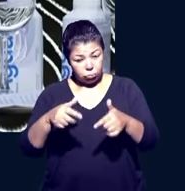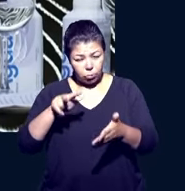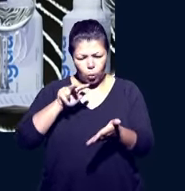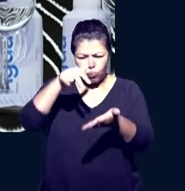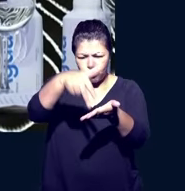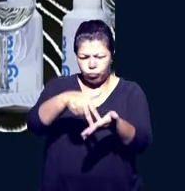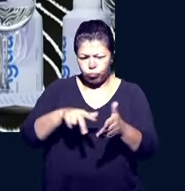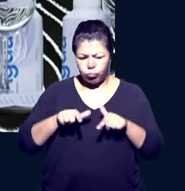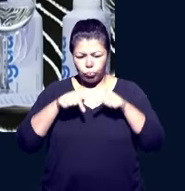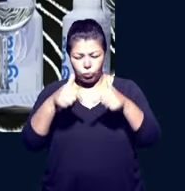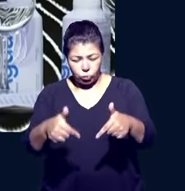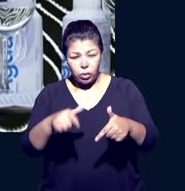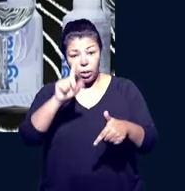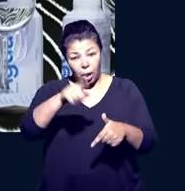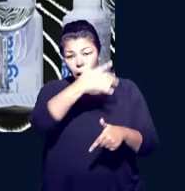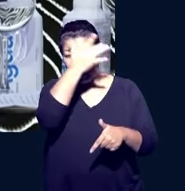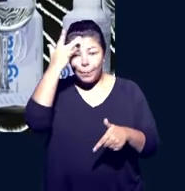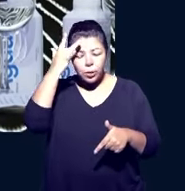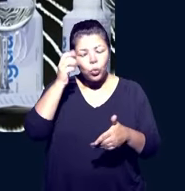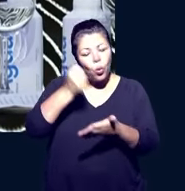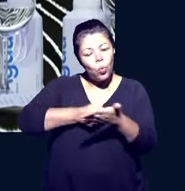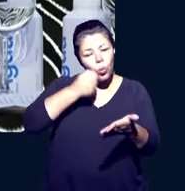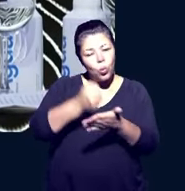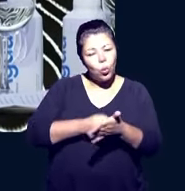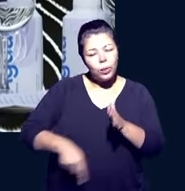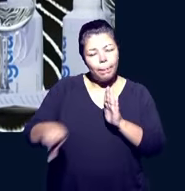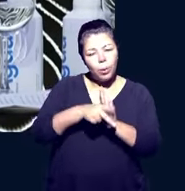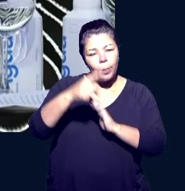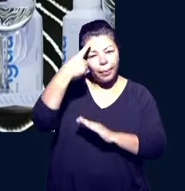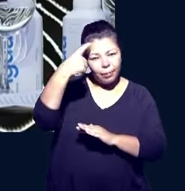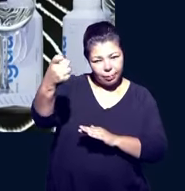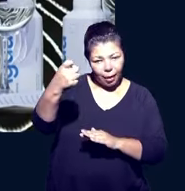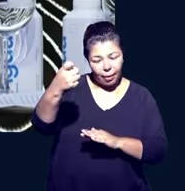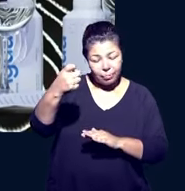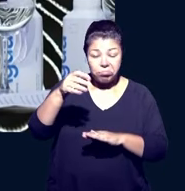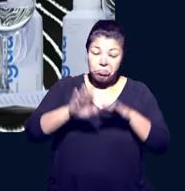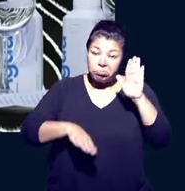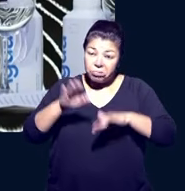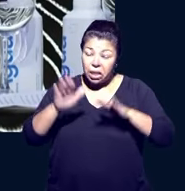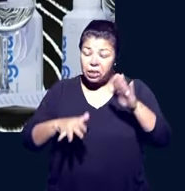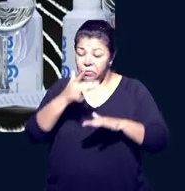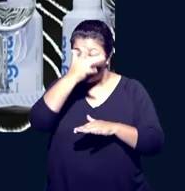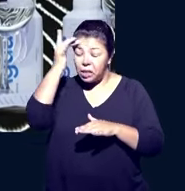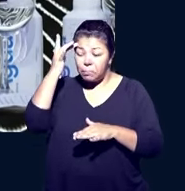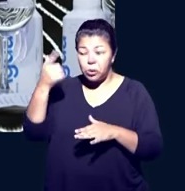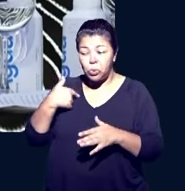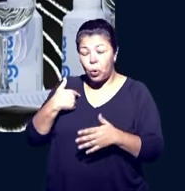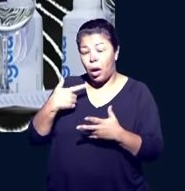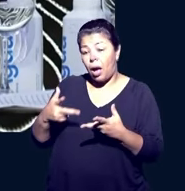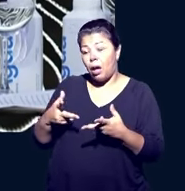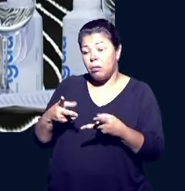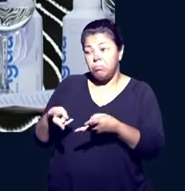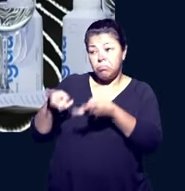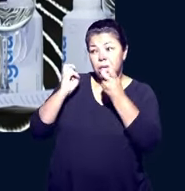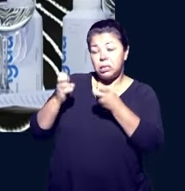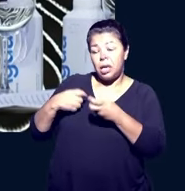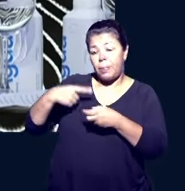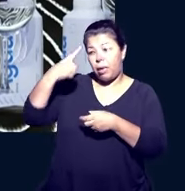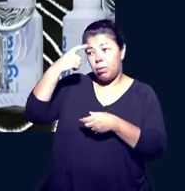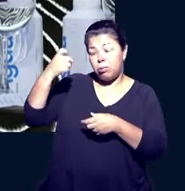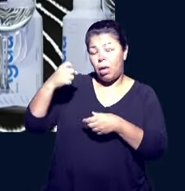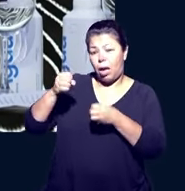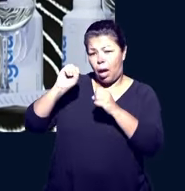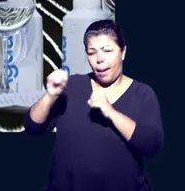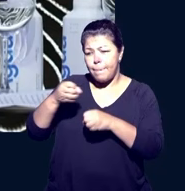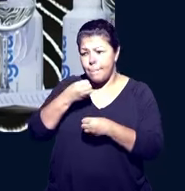elas não gostam e portanto quem acha a decisão boa diz que foi boa Inter inação constitucional quem acha a interpretação ruim diz o Supremo